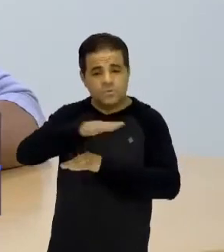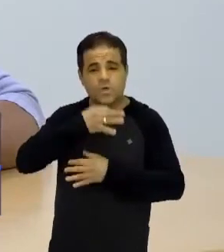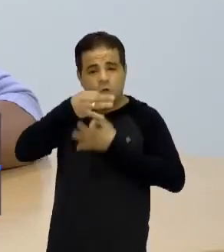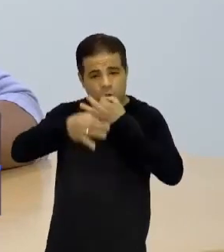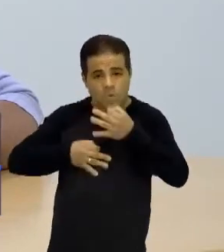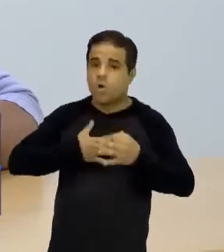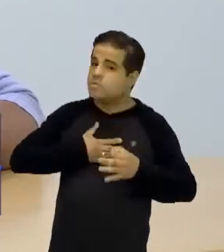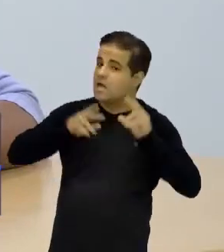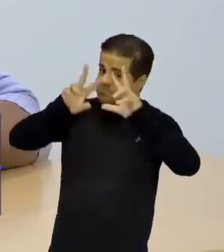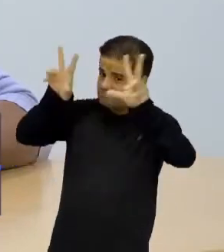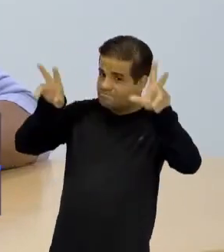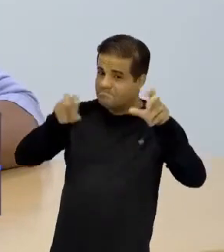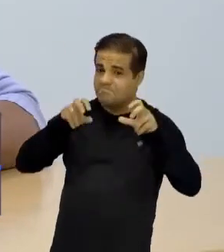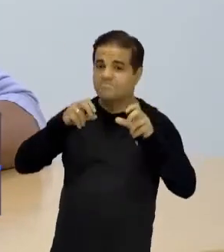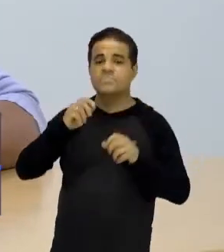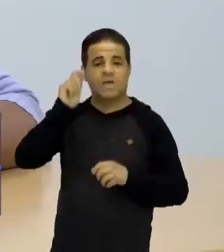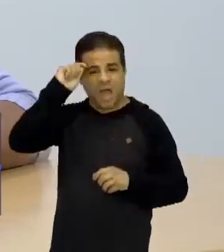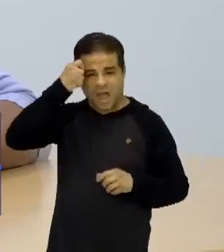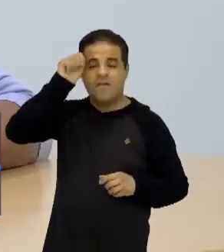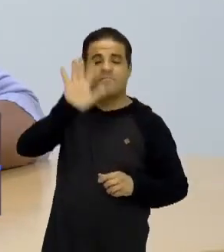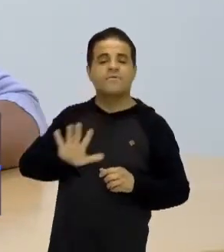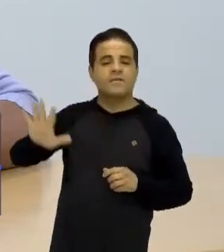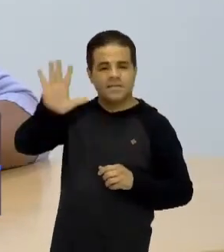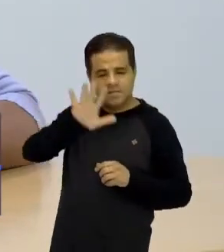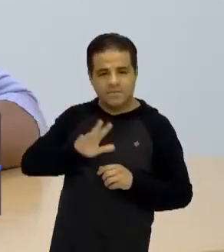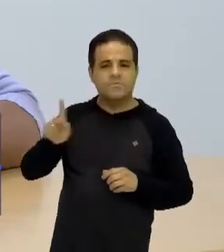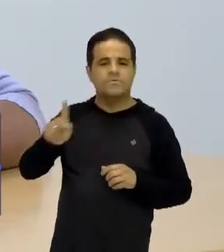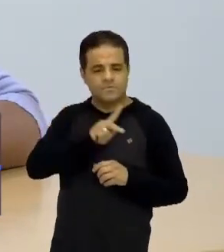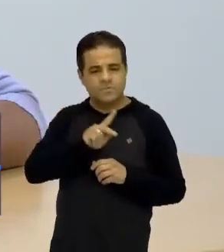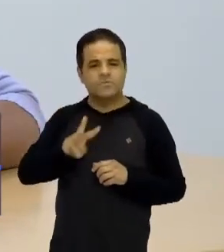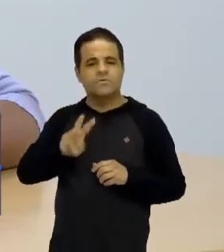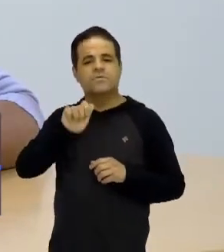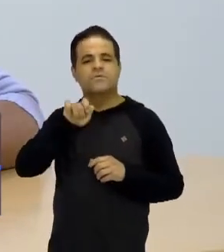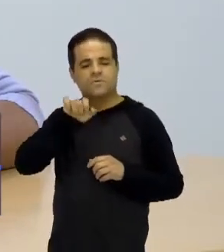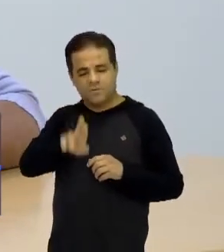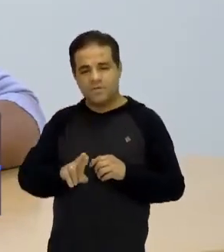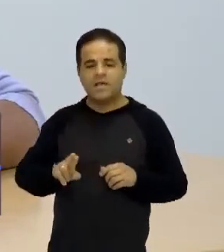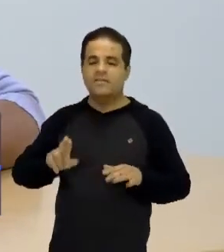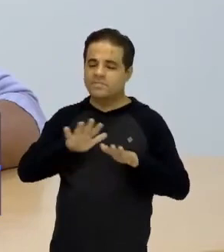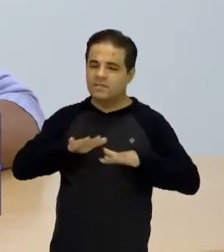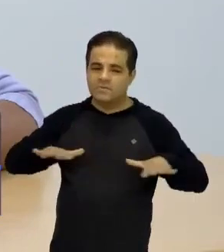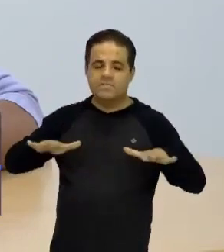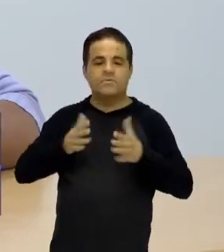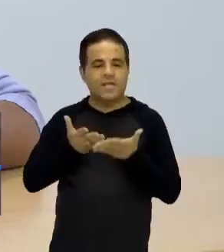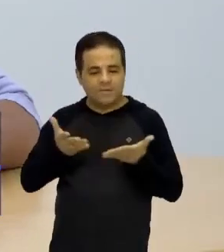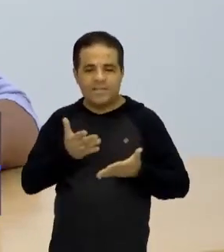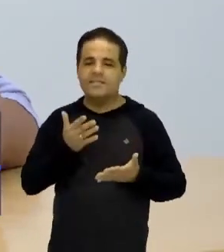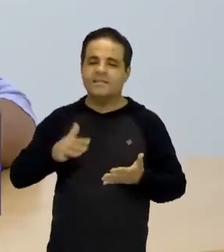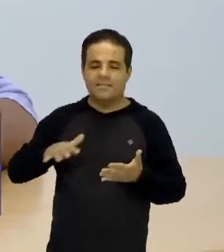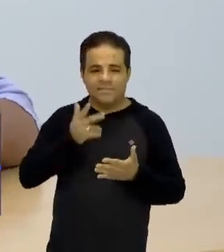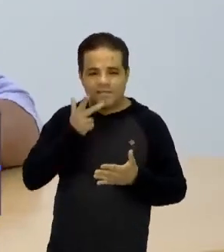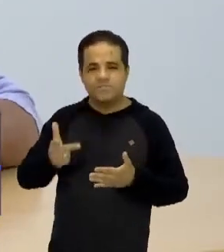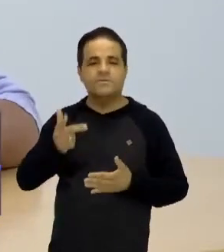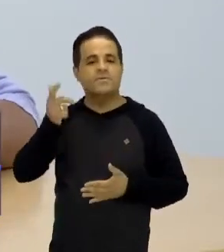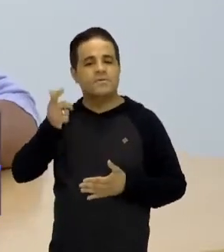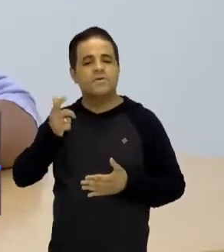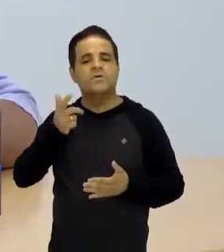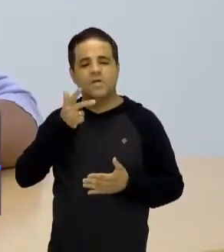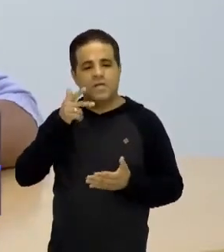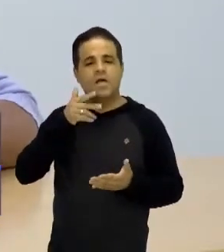gostou do tema, hein? Muito legal esse tema aí, África, né? O professor Wagner aí, a escola José Olímpio também com a gente. O pessoal comentou aí, o belo